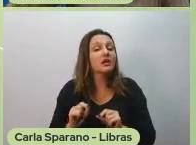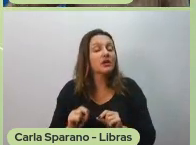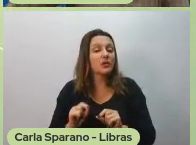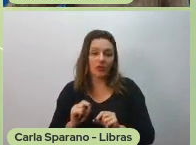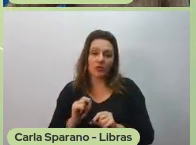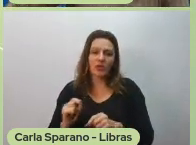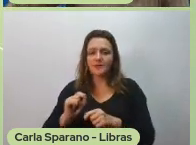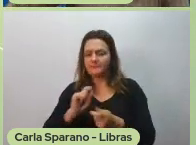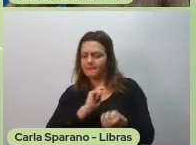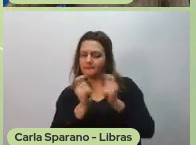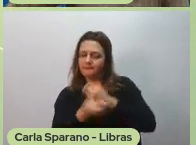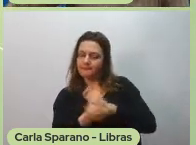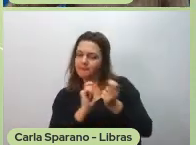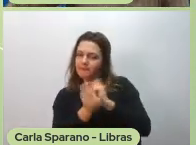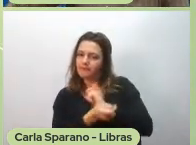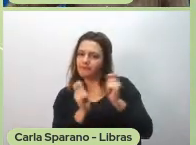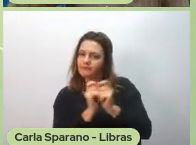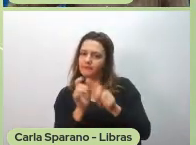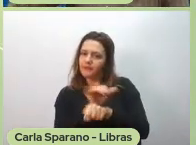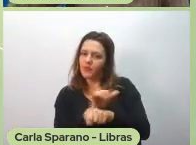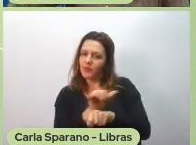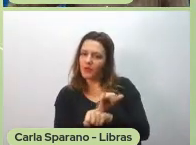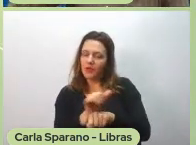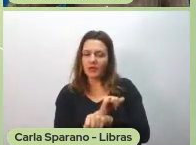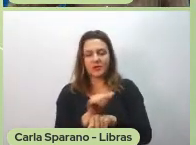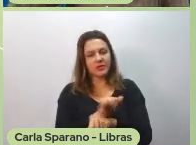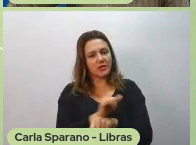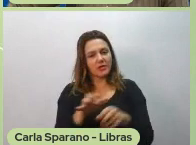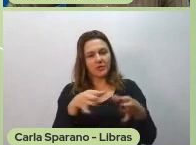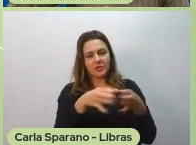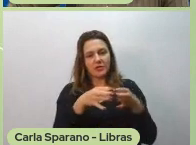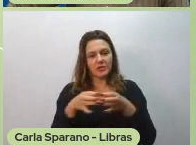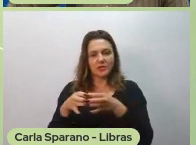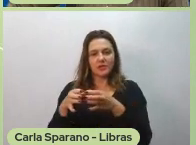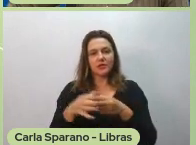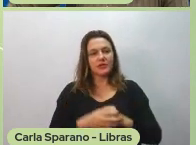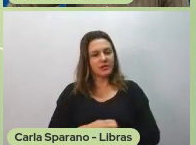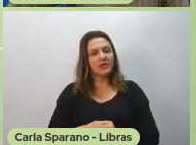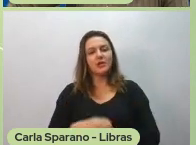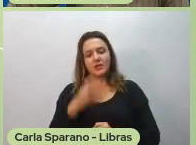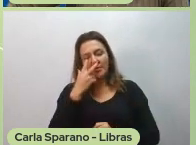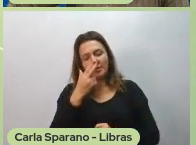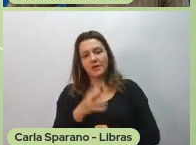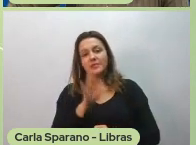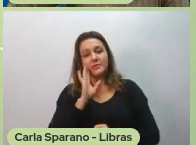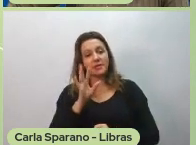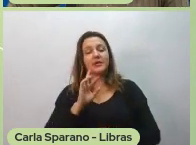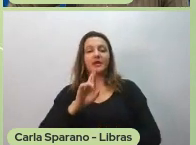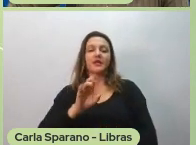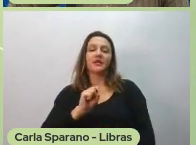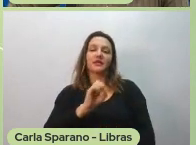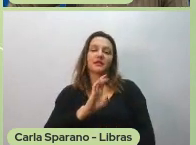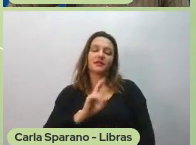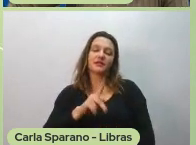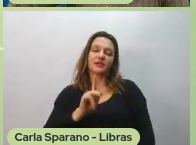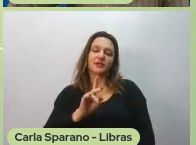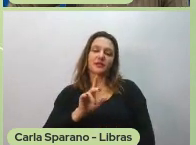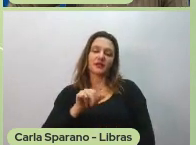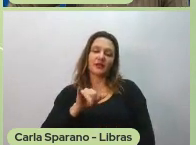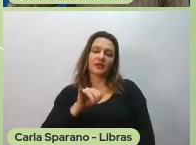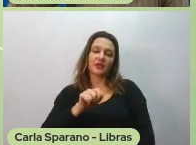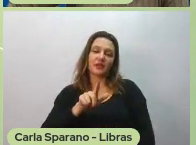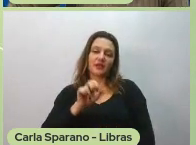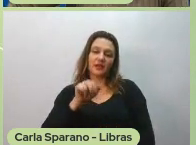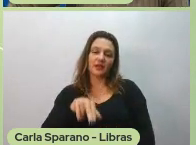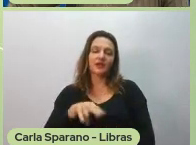Tá? Então, assim, o reskilling eu acho um mó barato, Samuel, não vou mentir, não, eu achei um mó barato. Quando a gente começou a fazer aqui